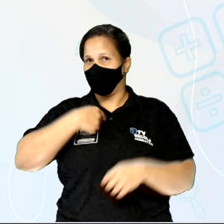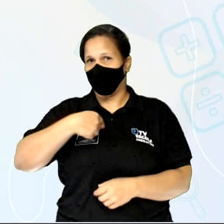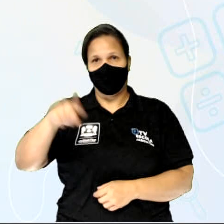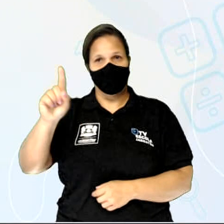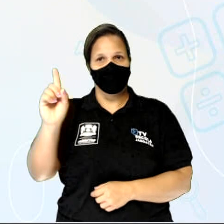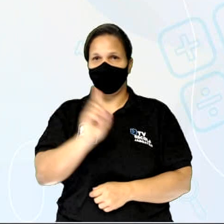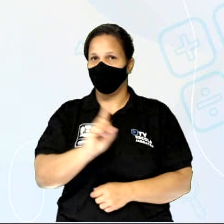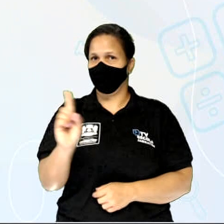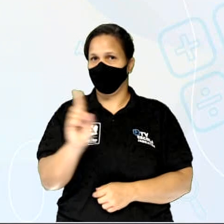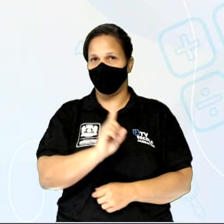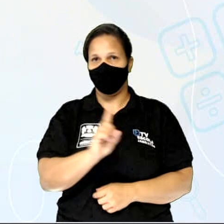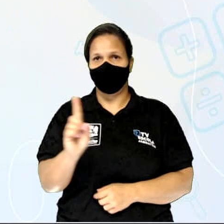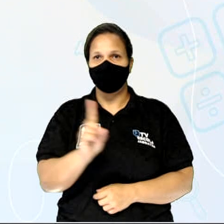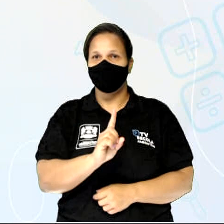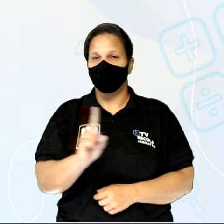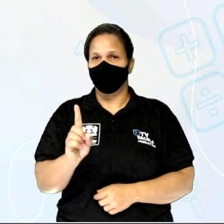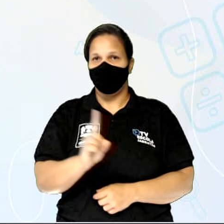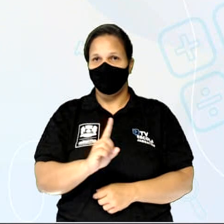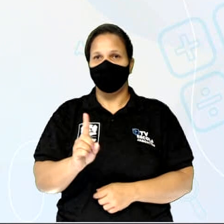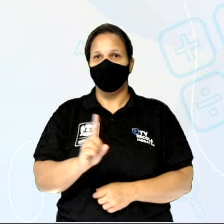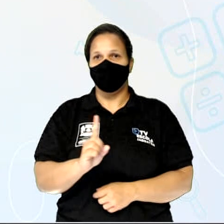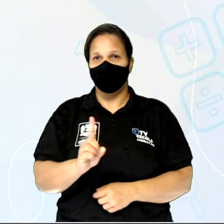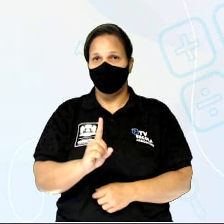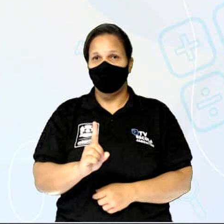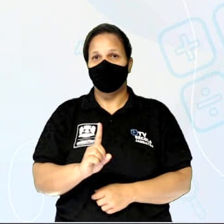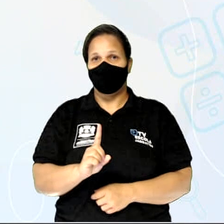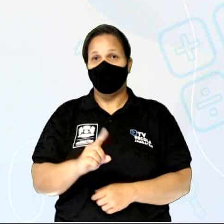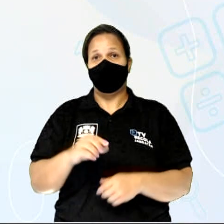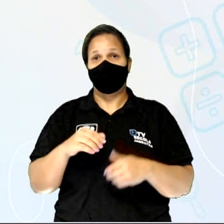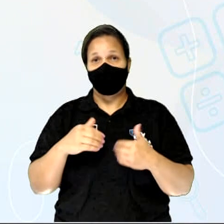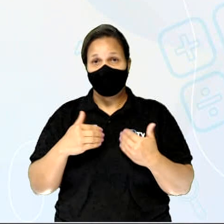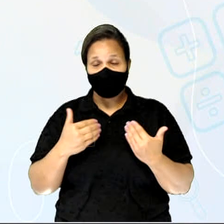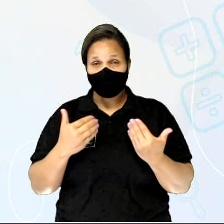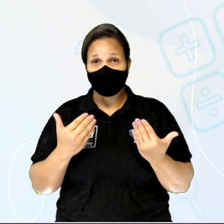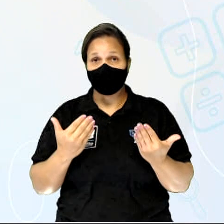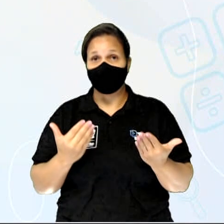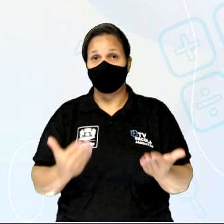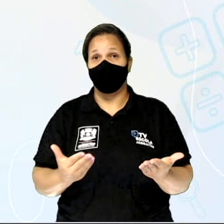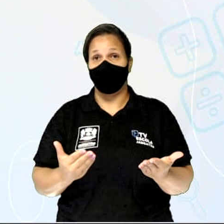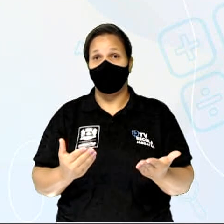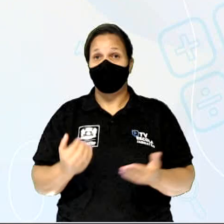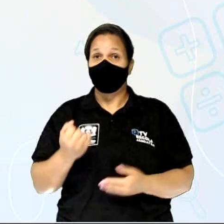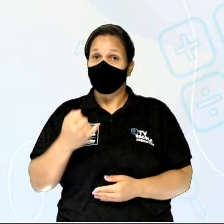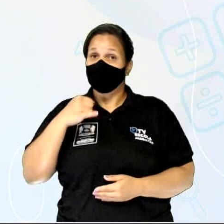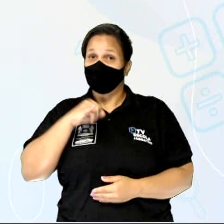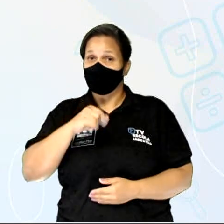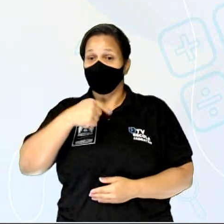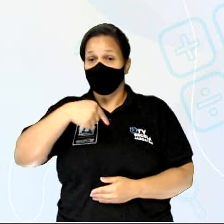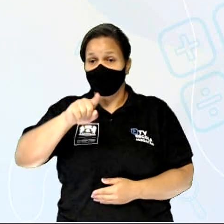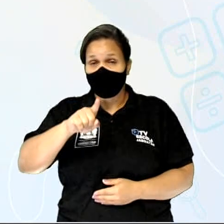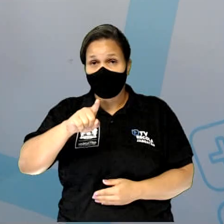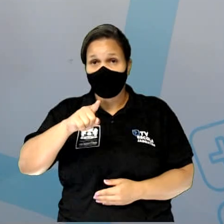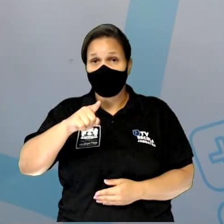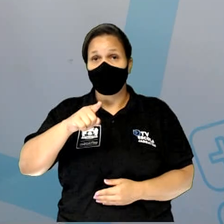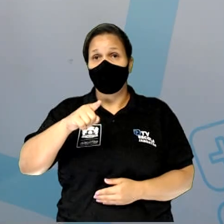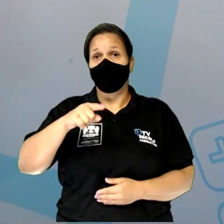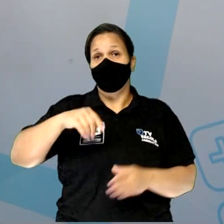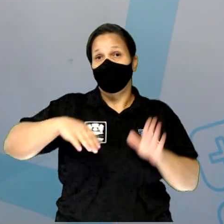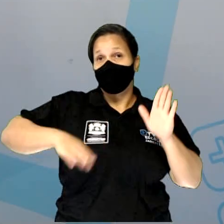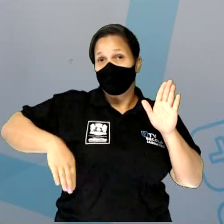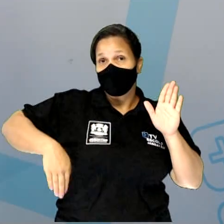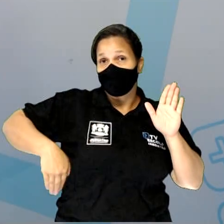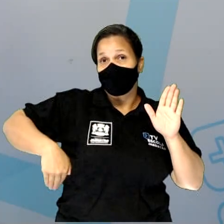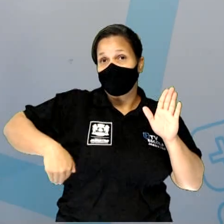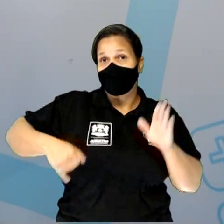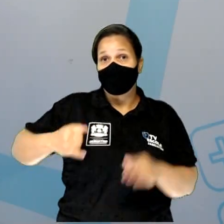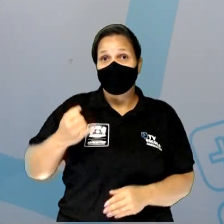iremos, né? Então, essa daí é a condição para que eu vá à praia. Então, Então percebam, é sempre uma